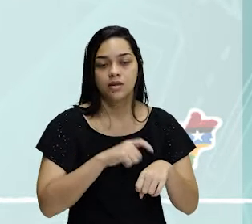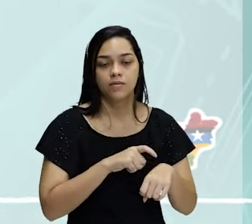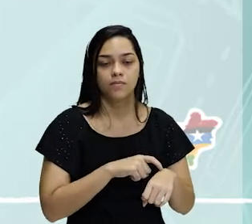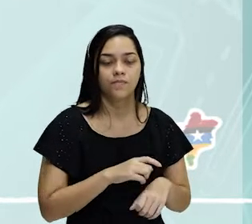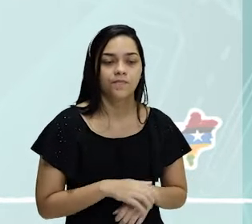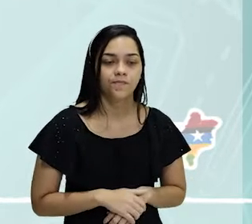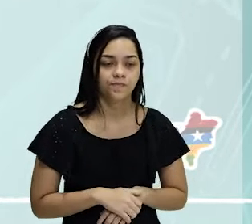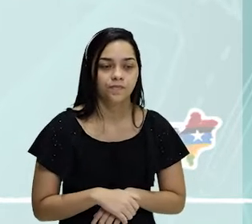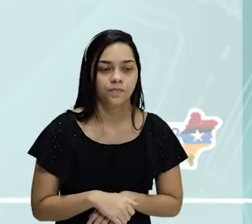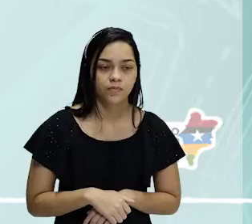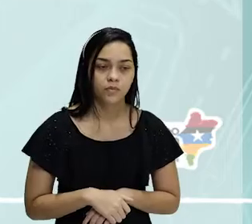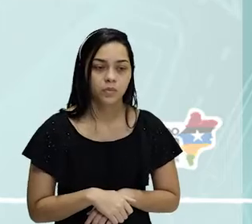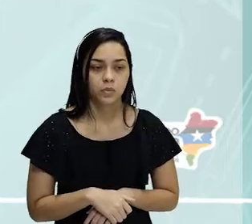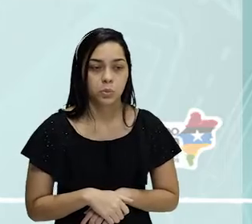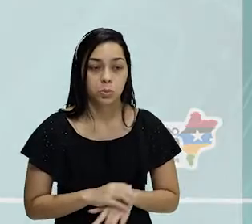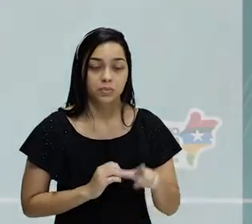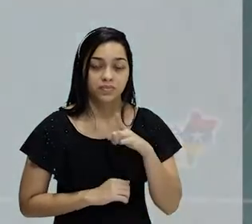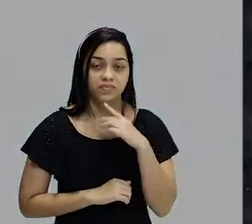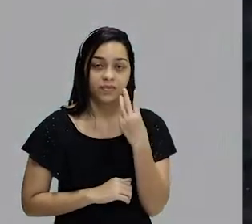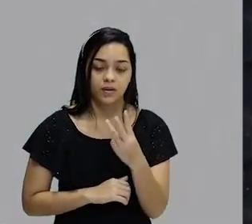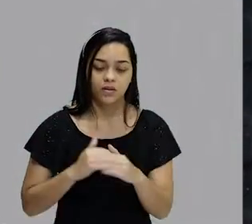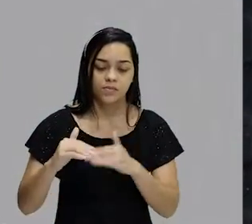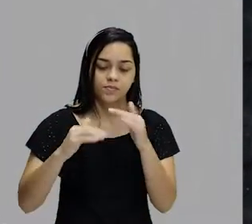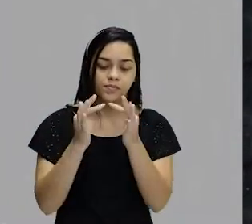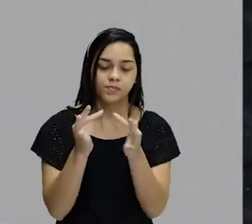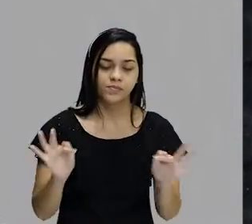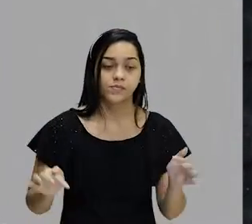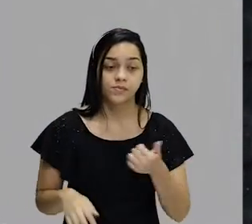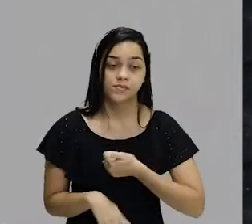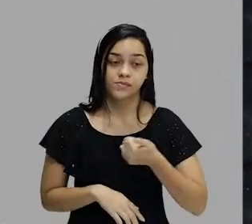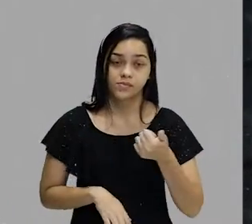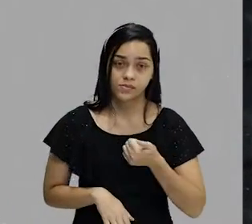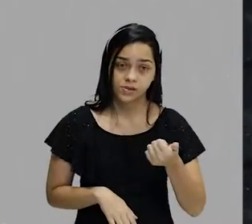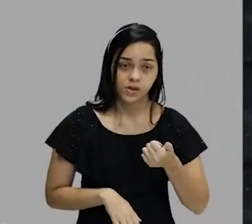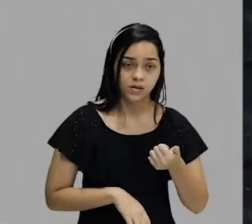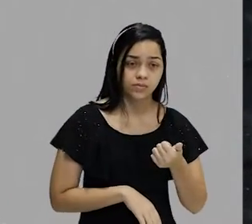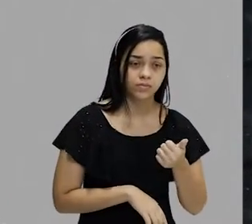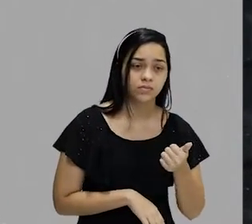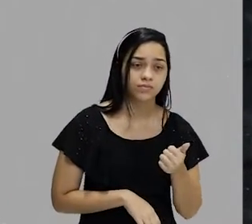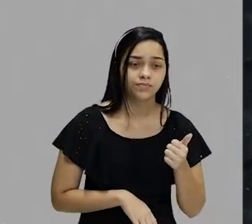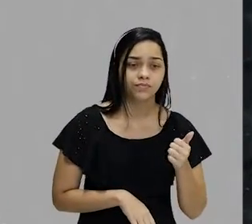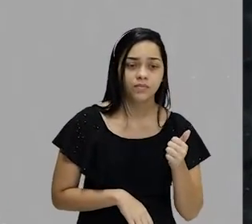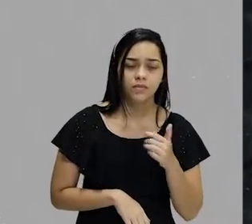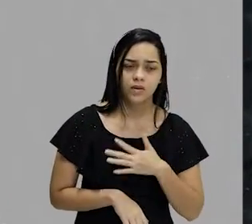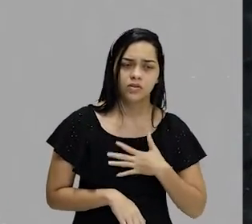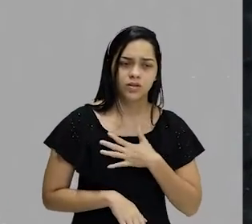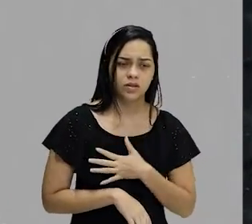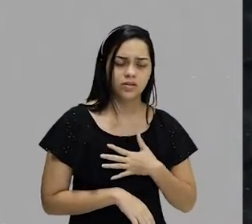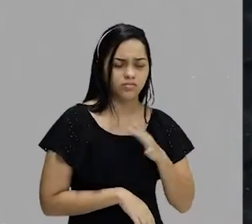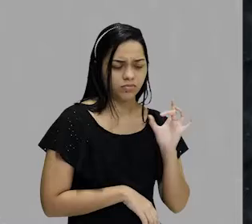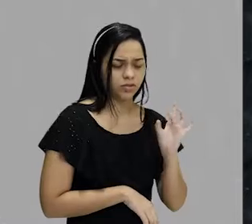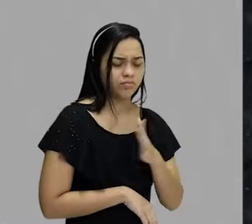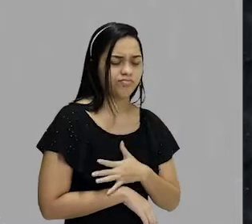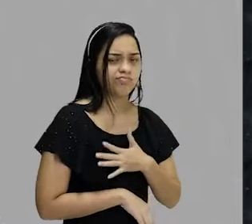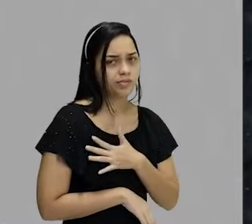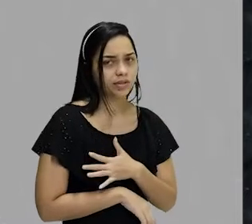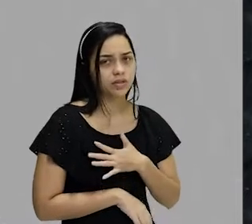tivéssemos tempo. Olha só, eu tenho 3 construções aqui. Na primeira, apenas gostaria. Vamos olhar a primeira